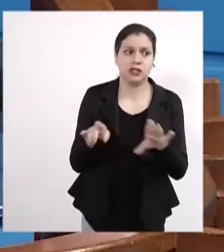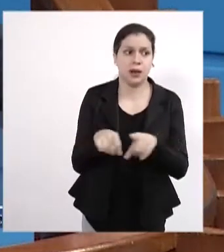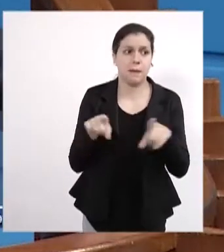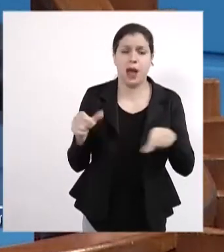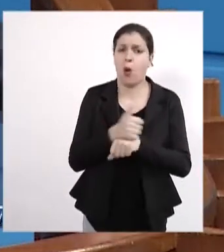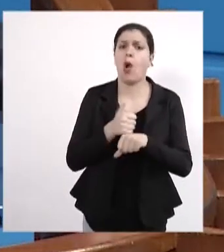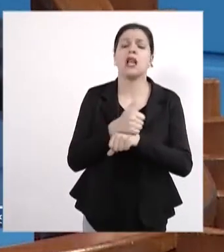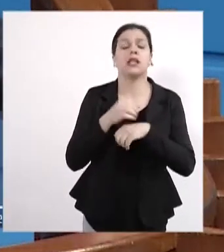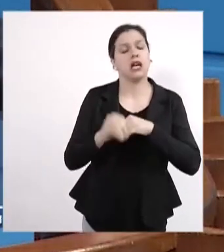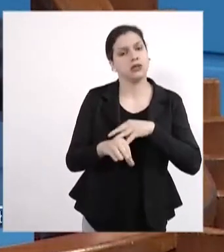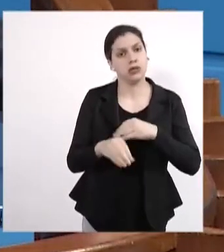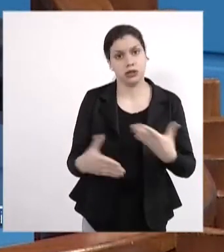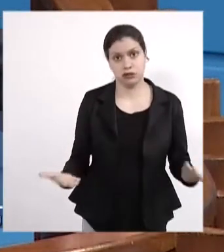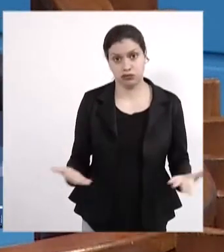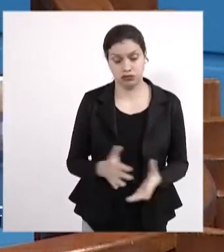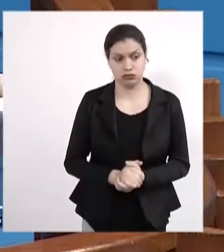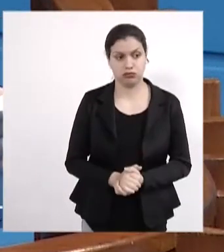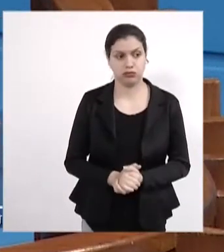de ensino.